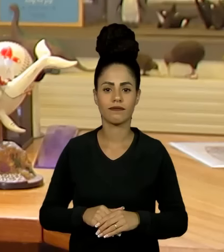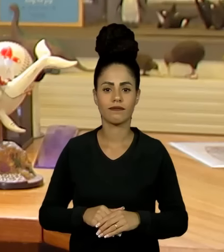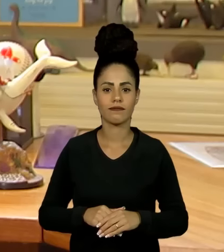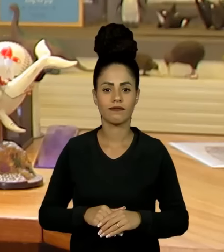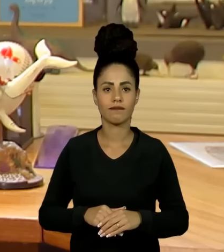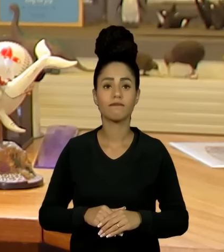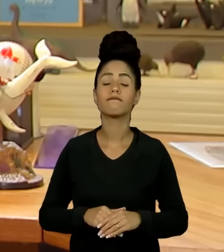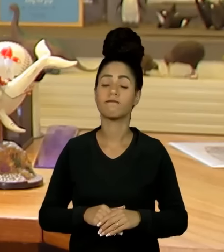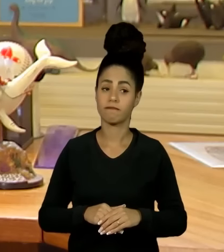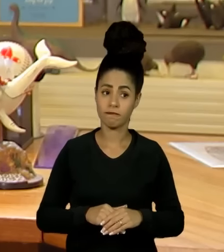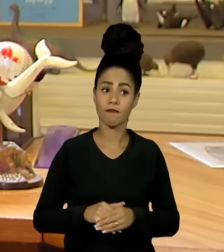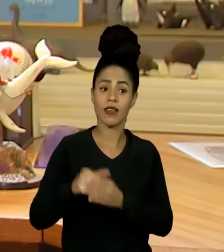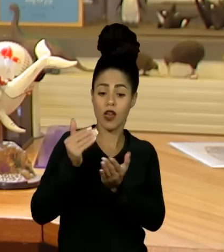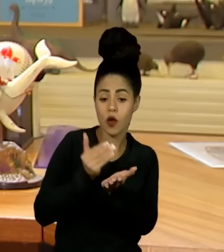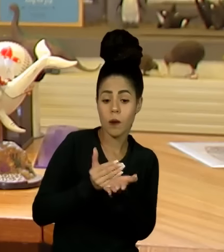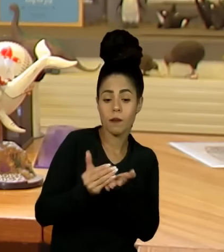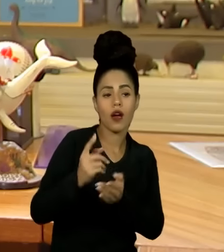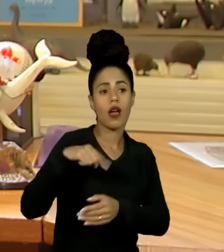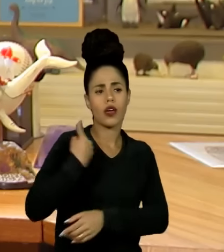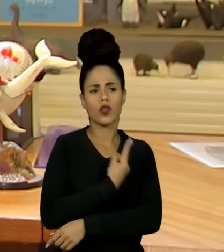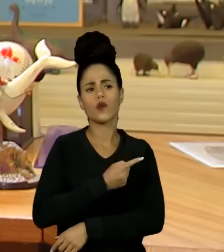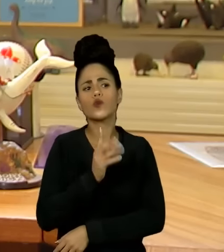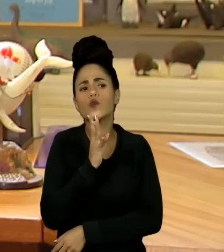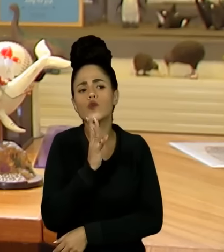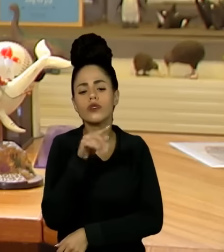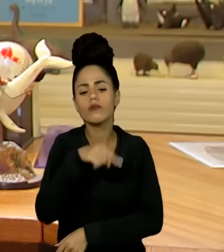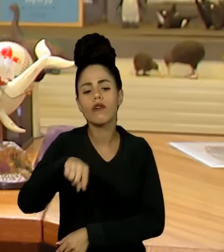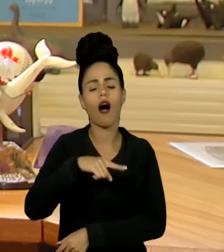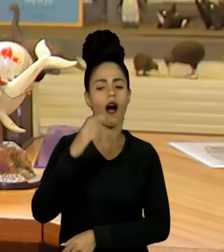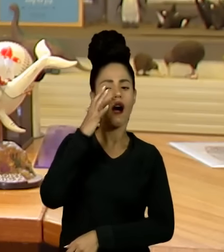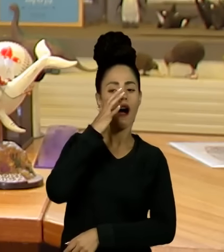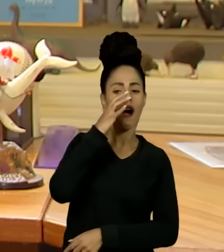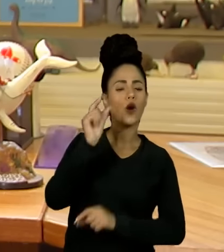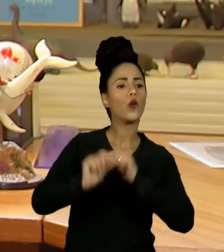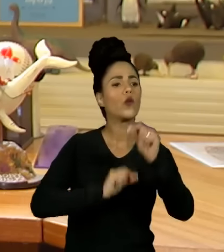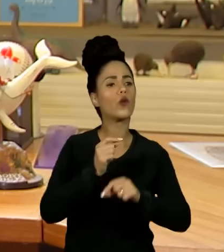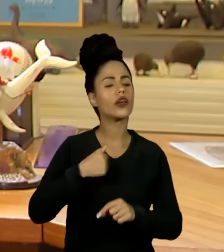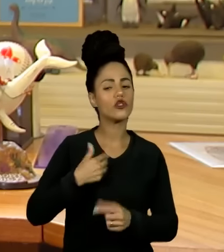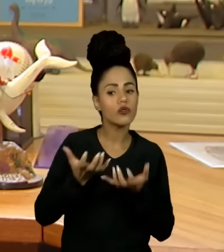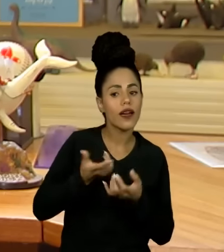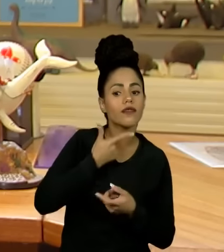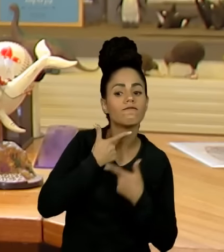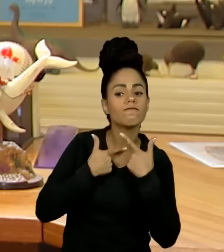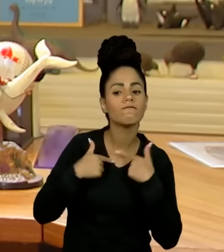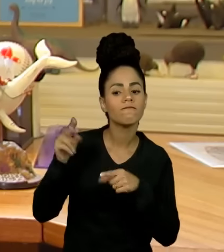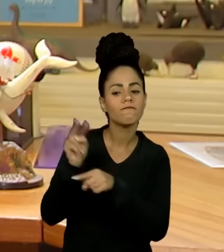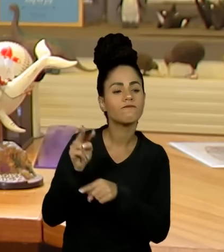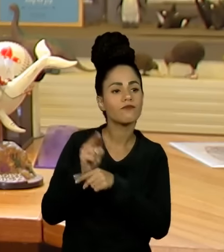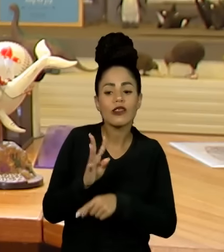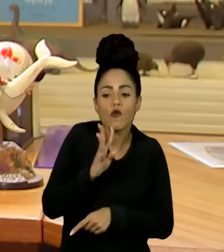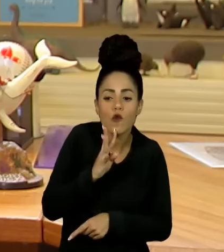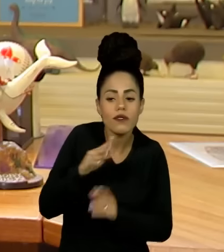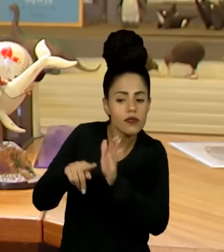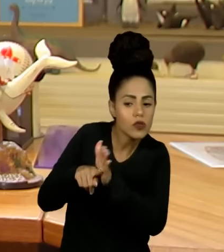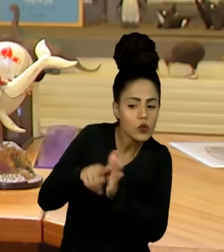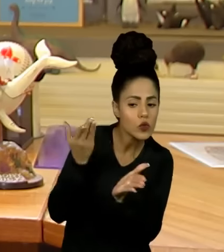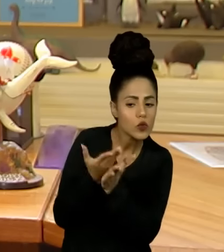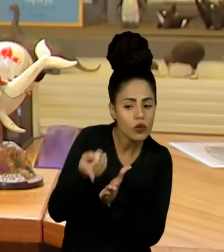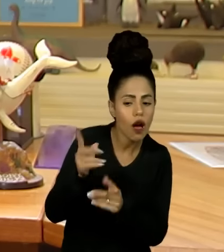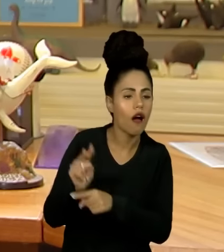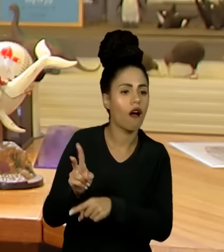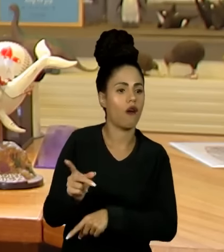Então, a partir do momento que a gente conhece, se deslumbra com aquilo, a gente vai ter vontade de proteger, de saber cada vez mais, de estudar e